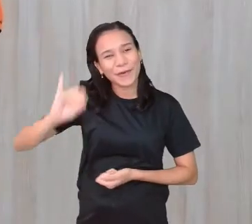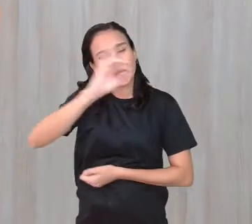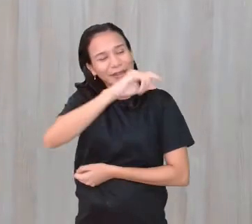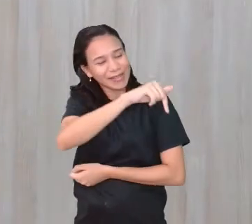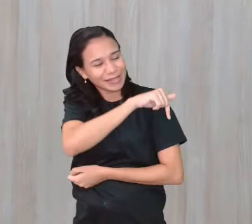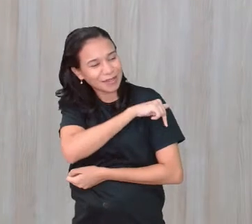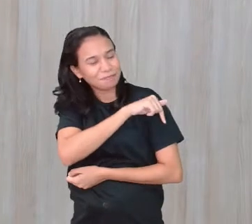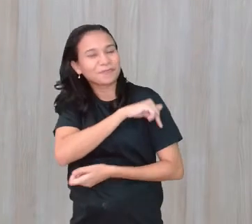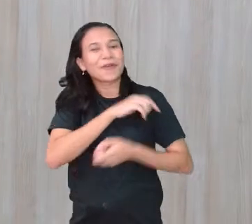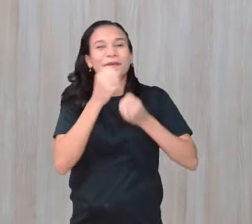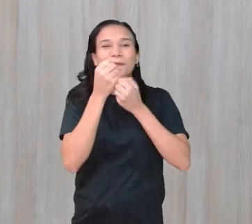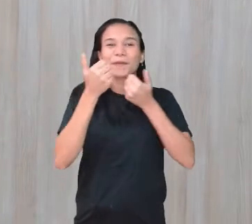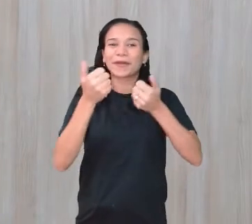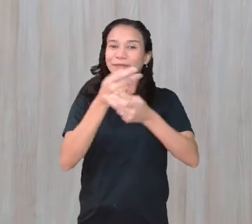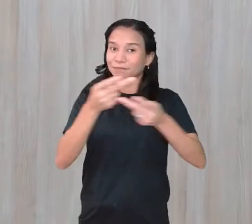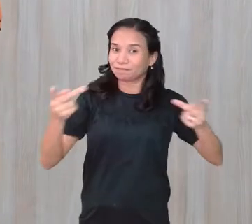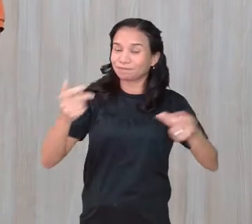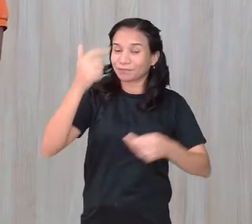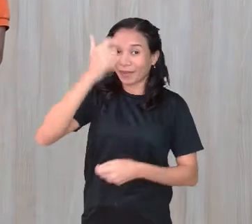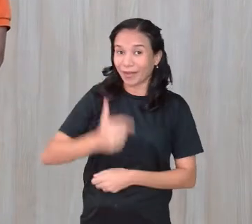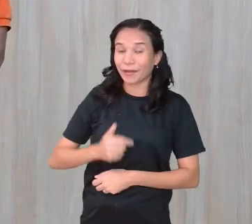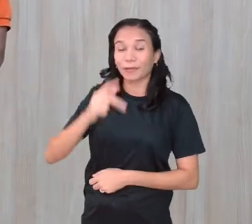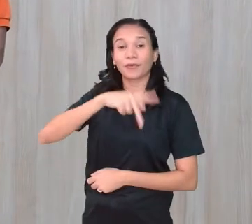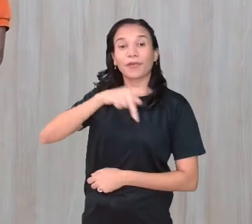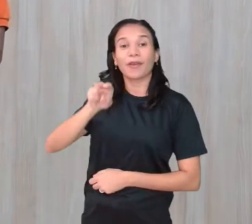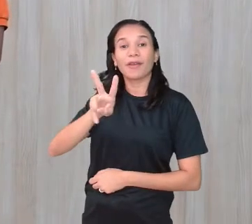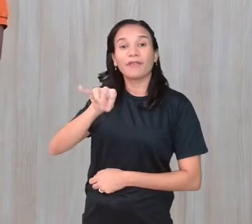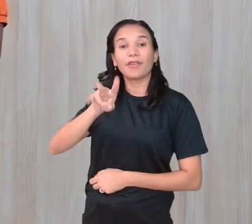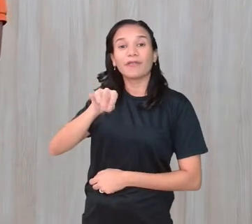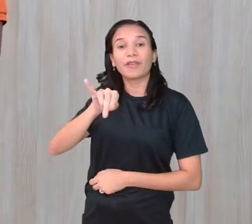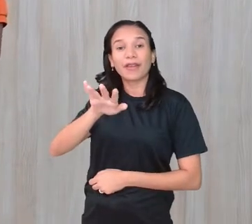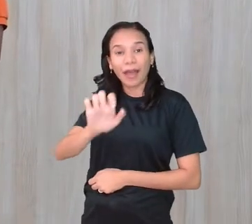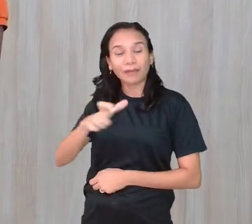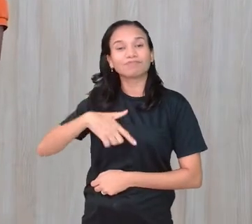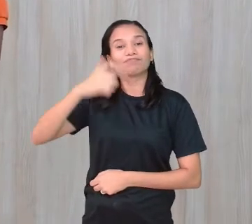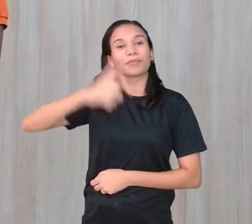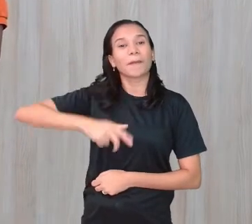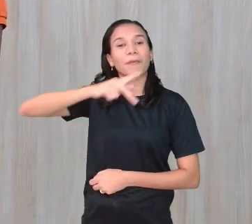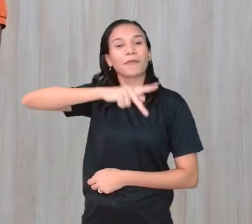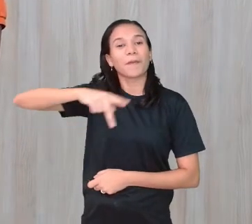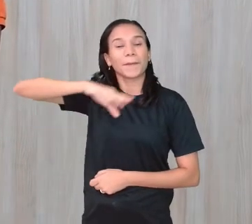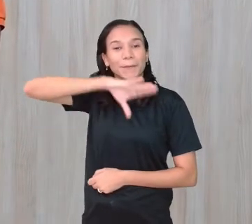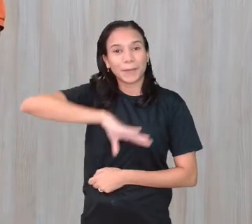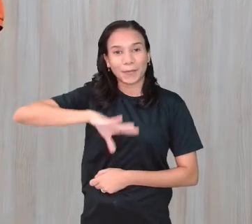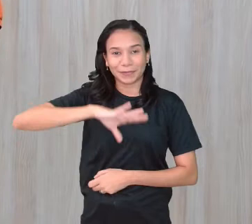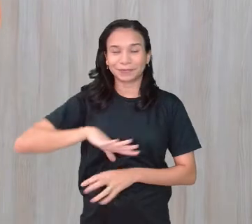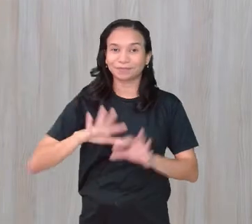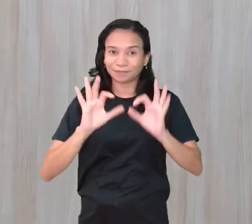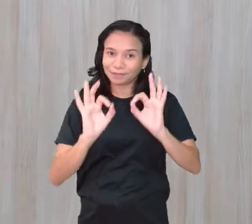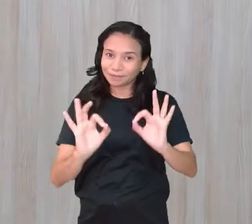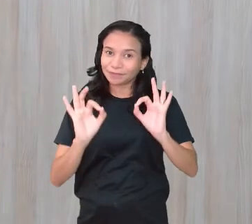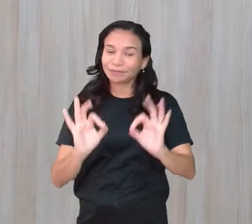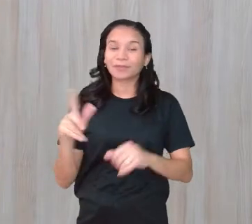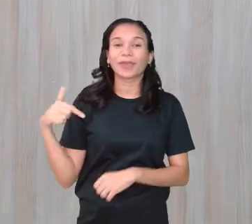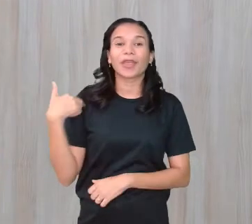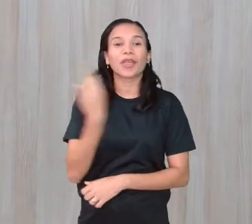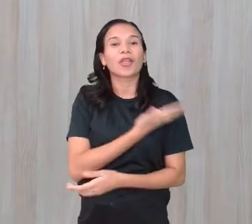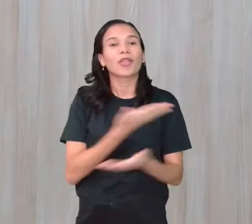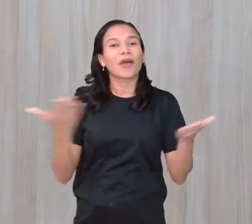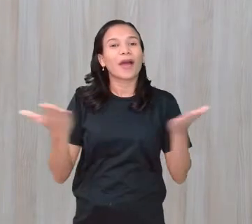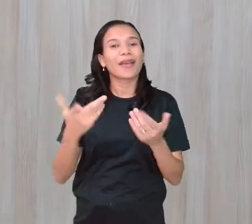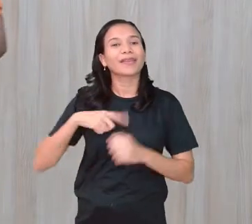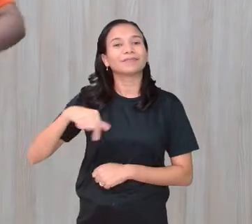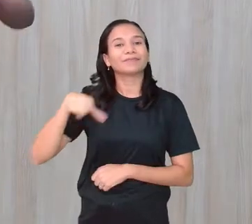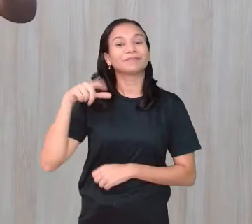sétimo ano, tudo bem com vocês? Eu sou Viviane Santos e hoje serei sua professora de língua portuguesa, tá certo? A gente está aqui ao vivo dos